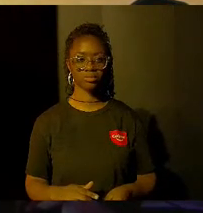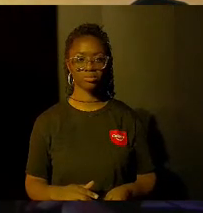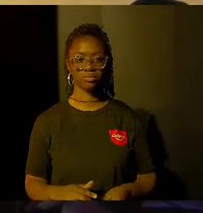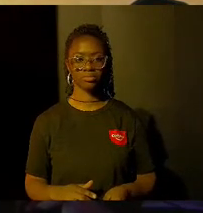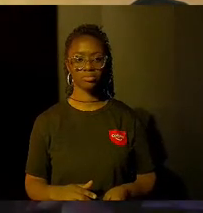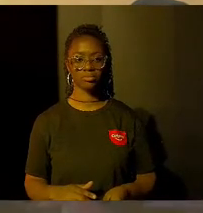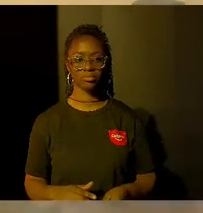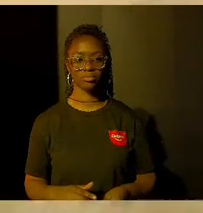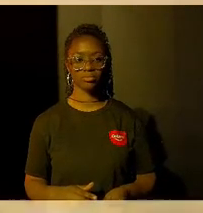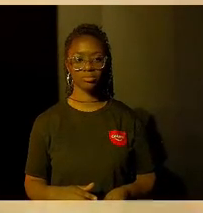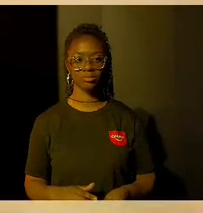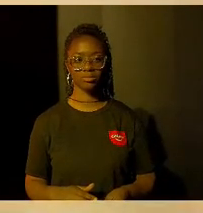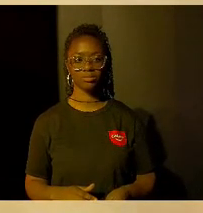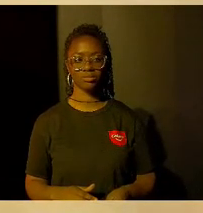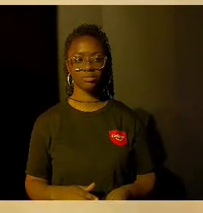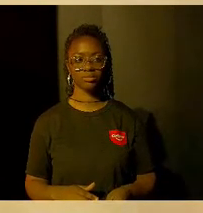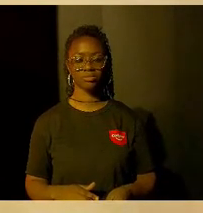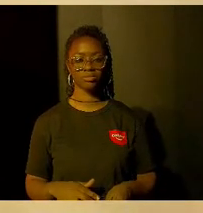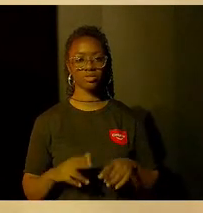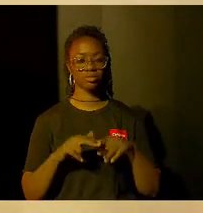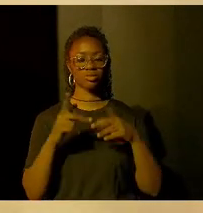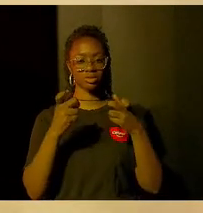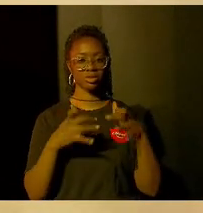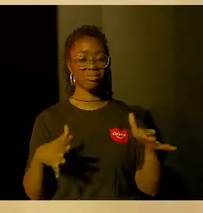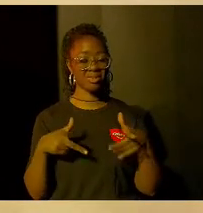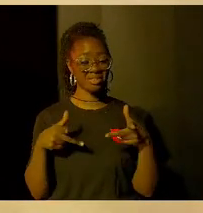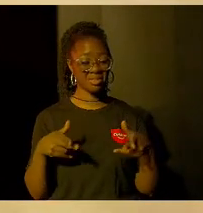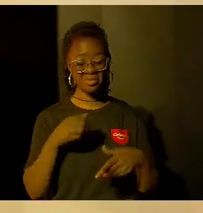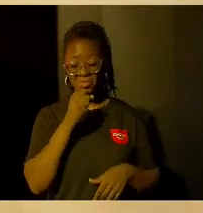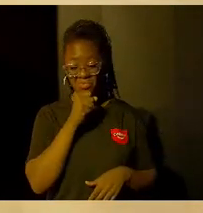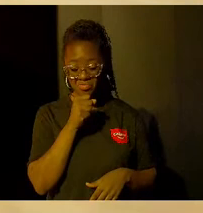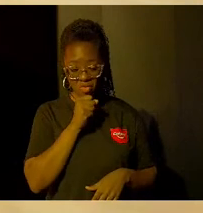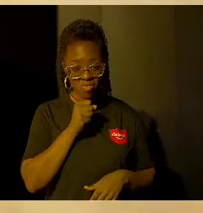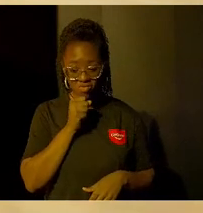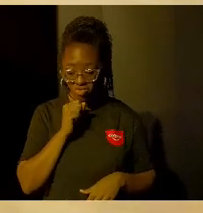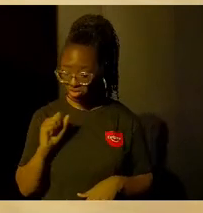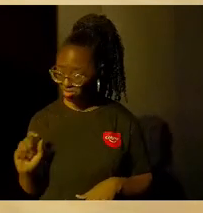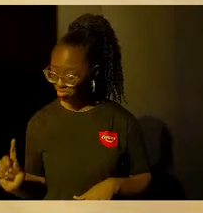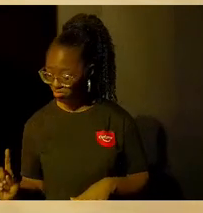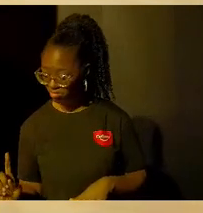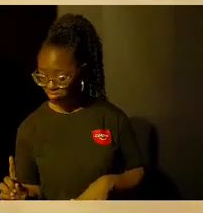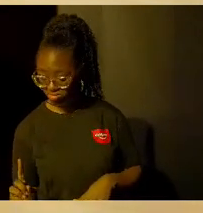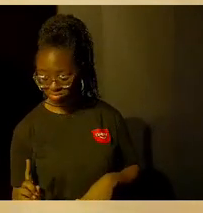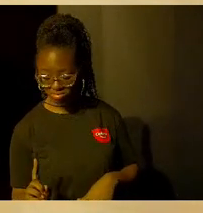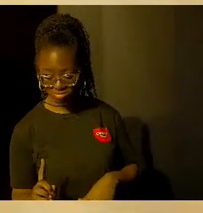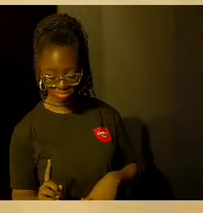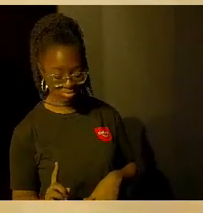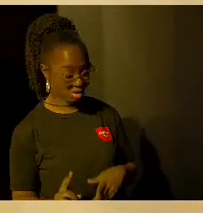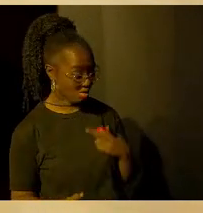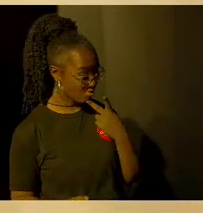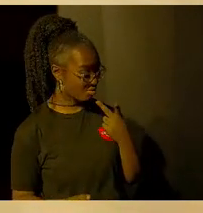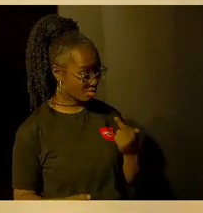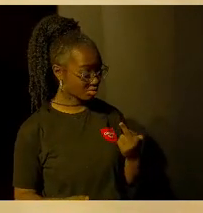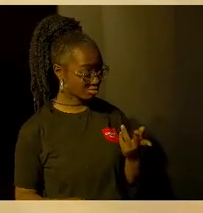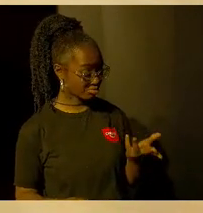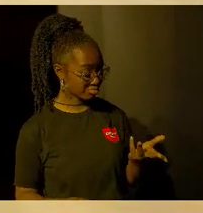é como se fosse uma senhora passando por mim que eu digo